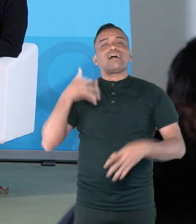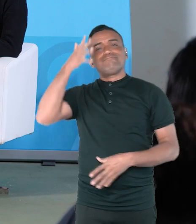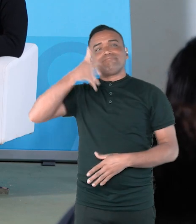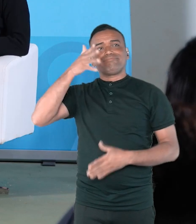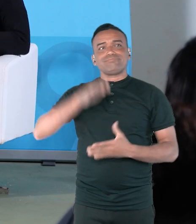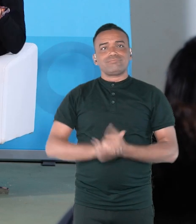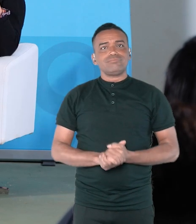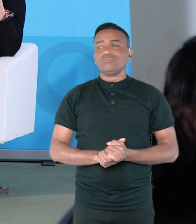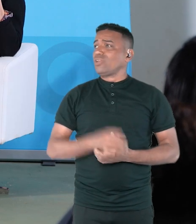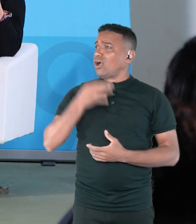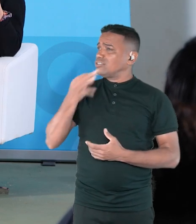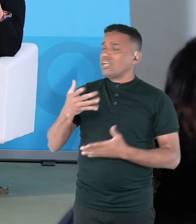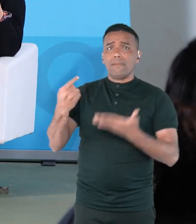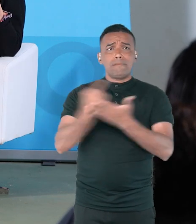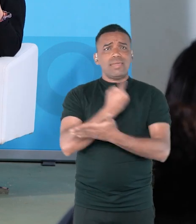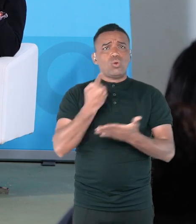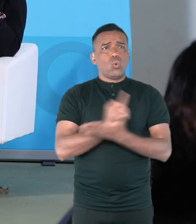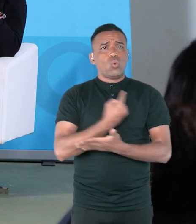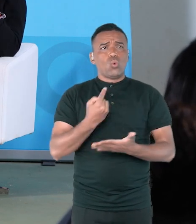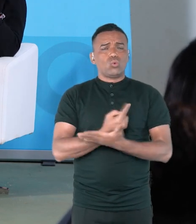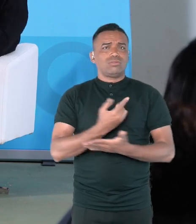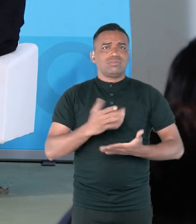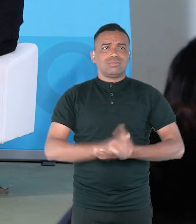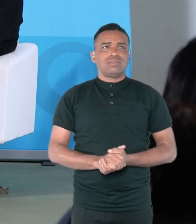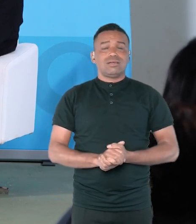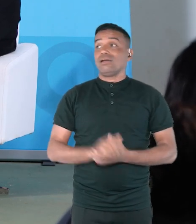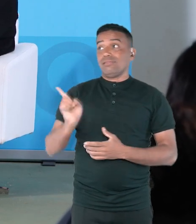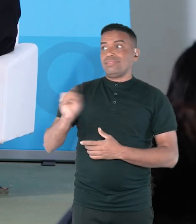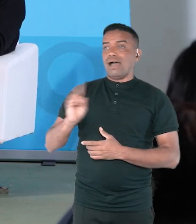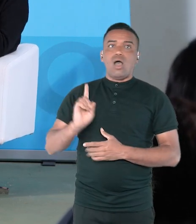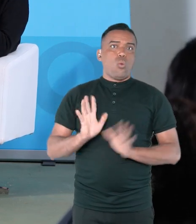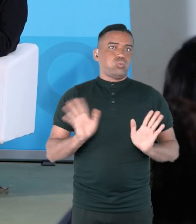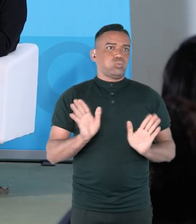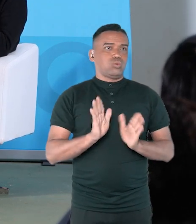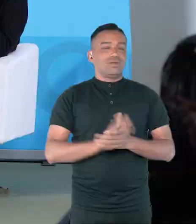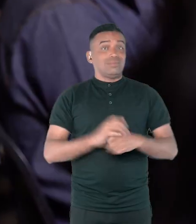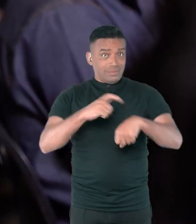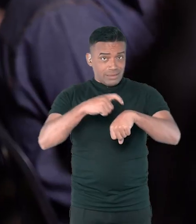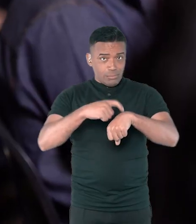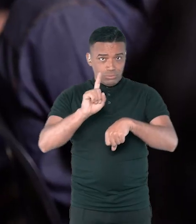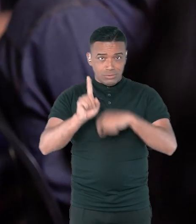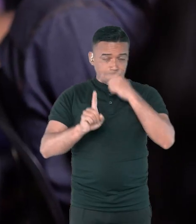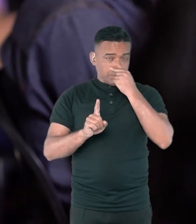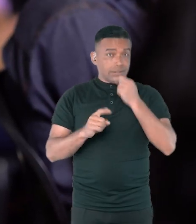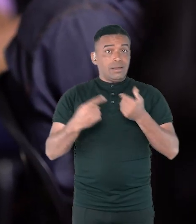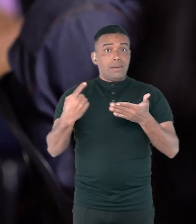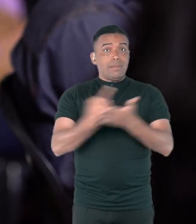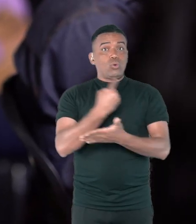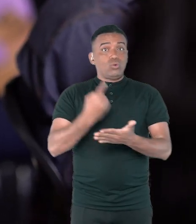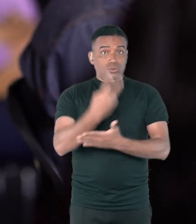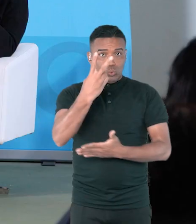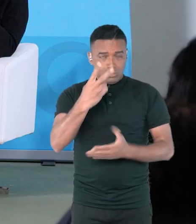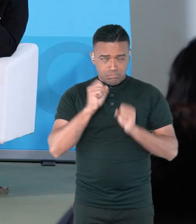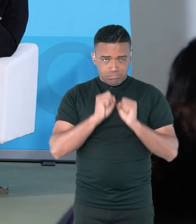encerrar. Eu achei que a gente ia ter perguntas da plateia. Não, Denise, não faça isso. Na plateia, uma